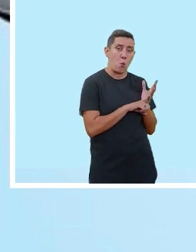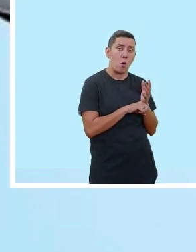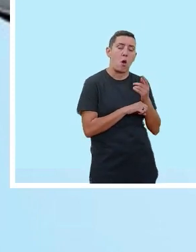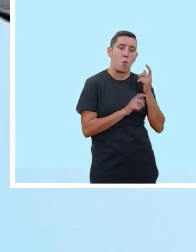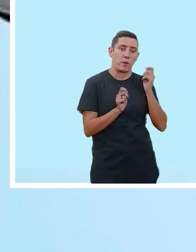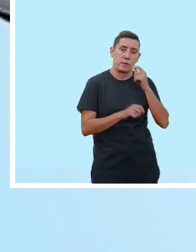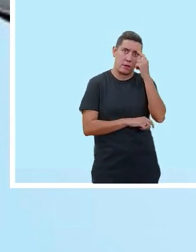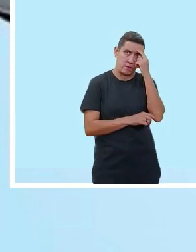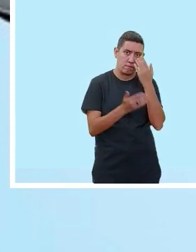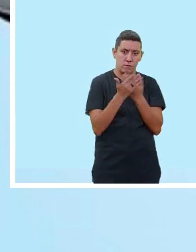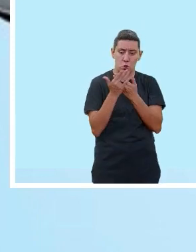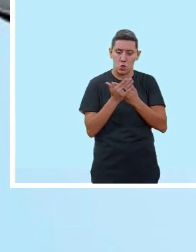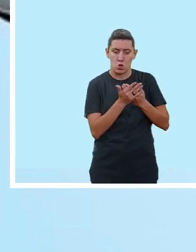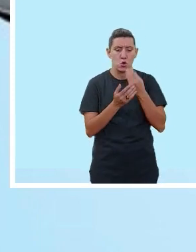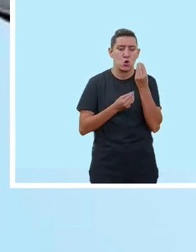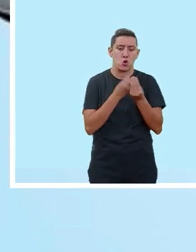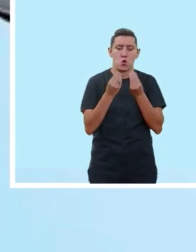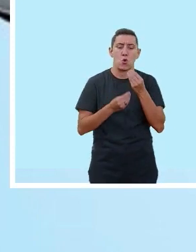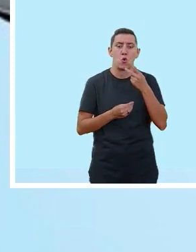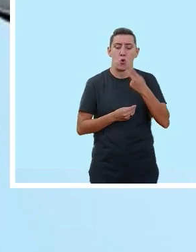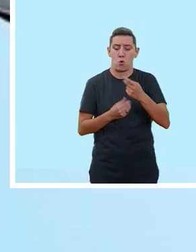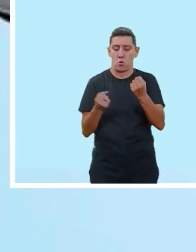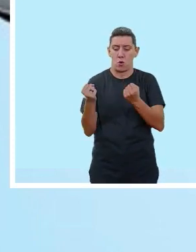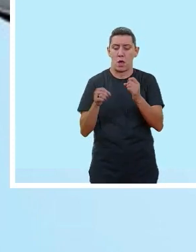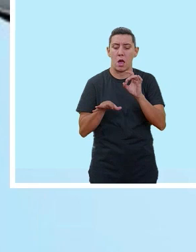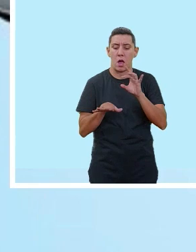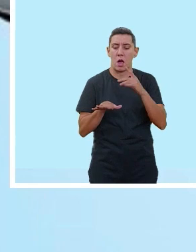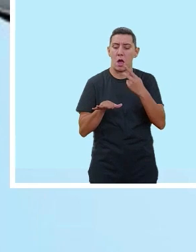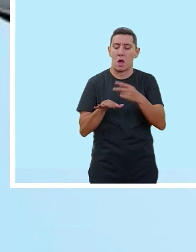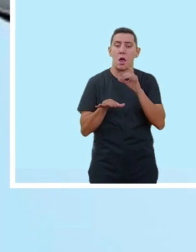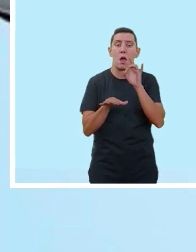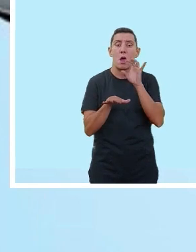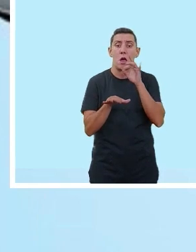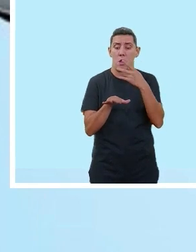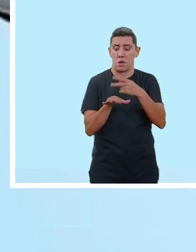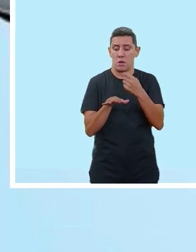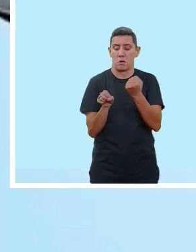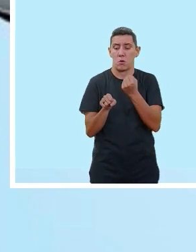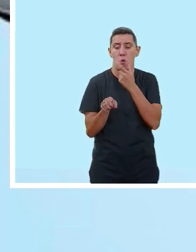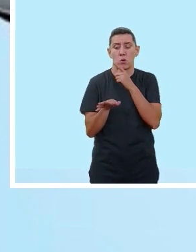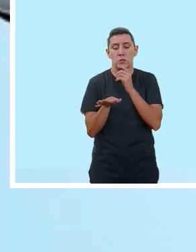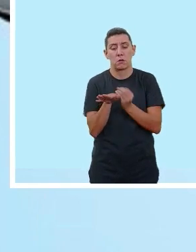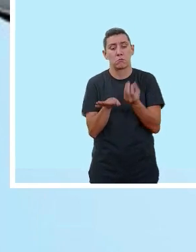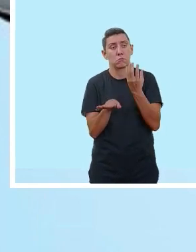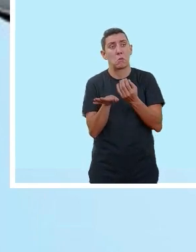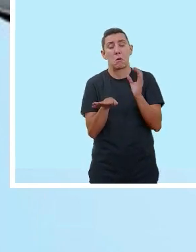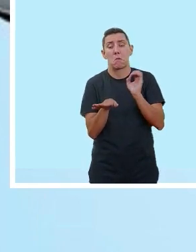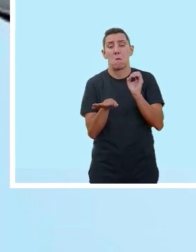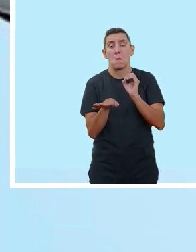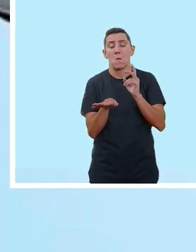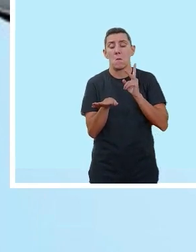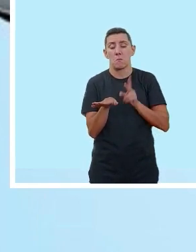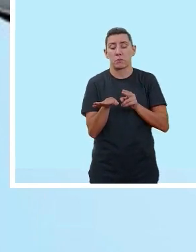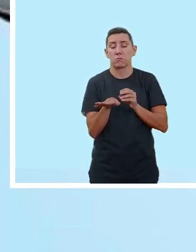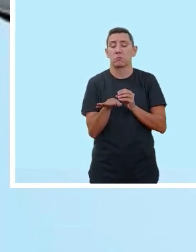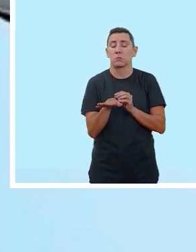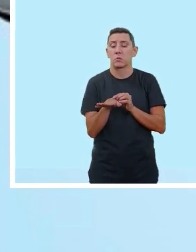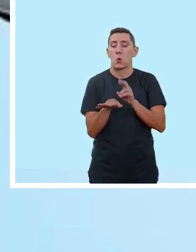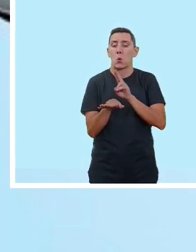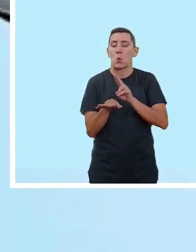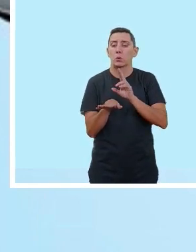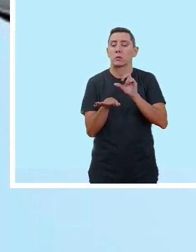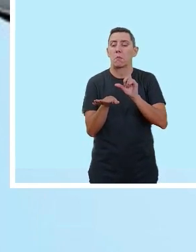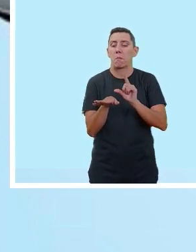e autônomo, né? Para que com isso a gente consiga ter uma redução significativa na emissão de gases de efeito